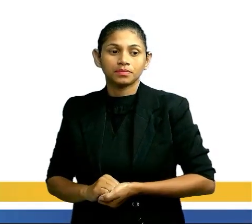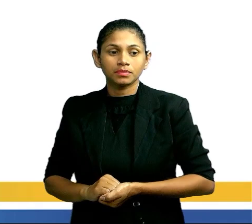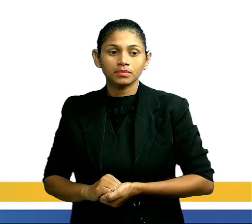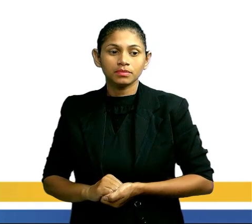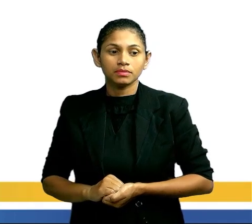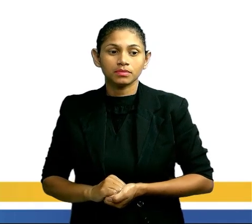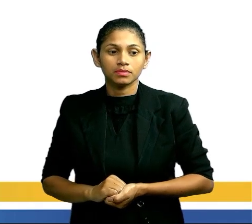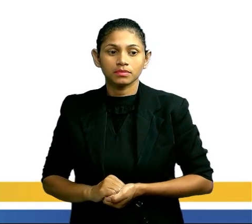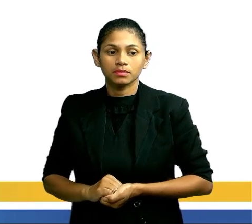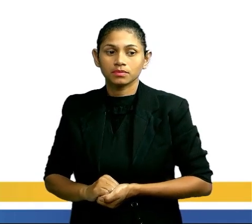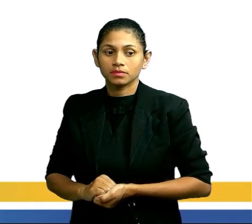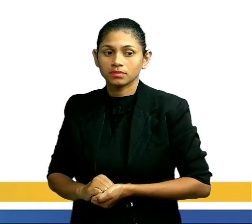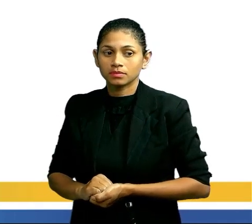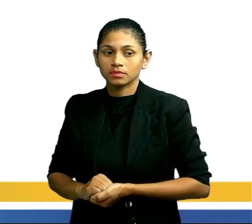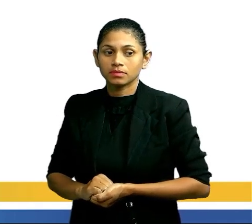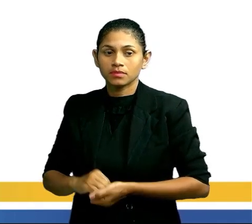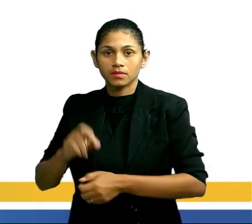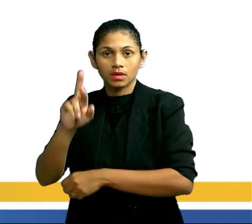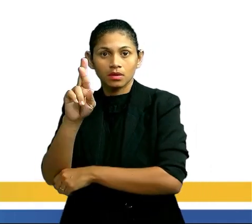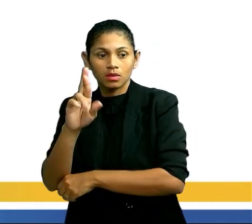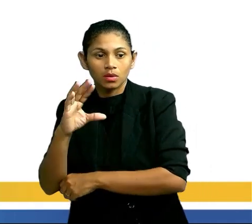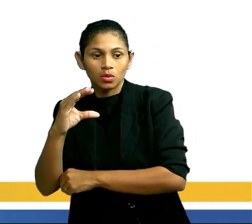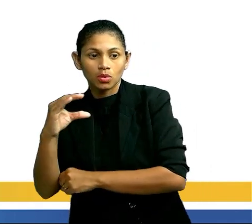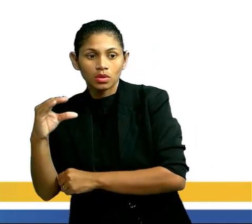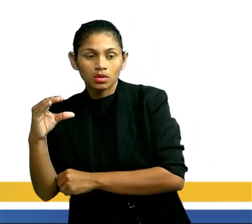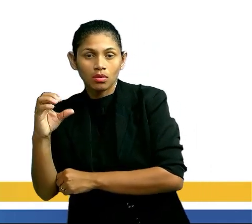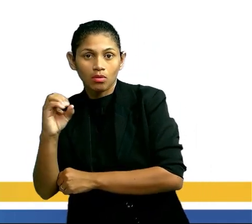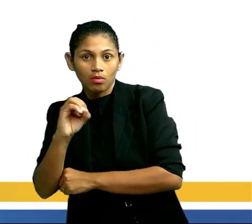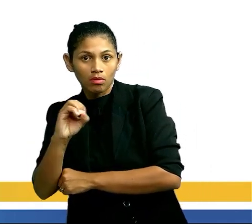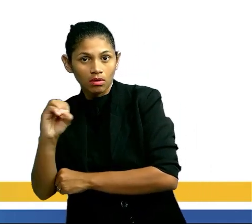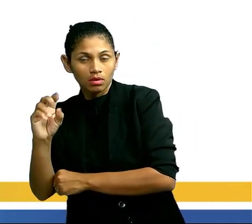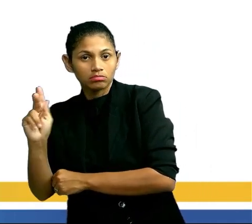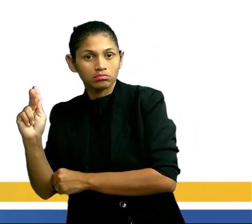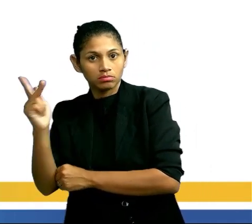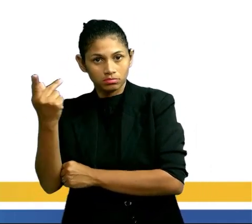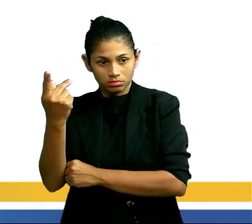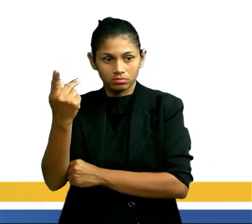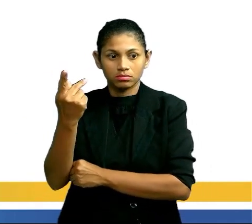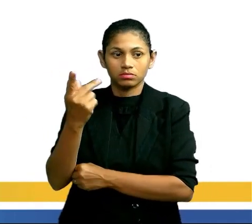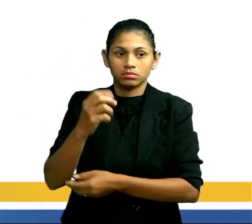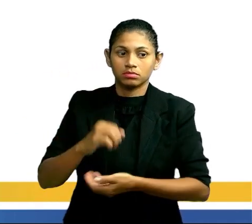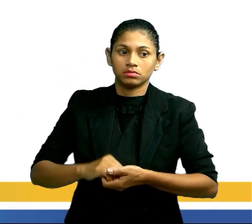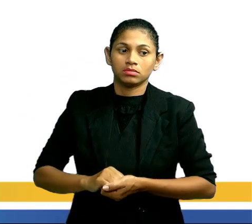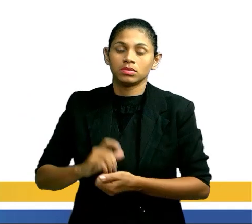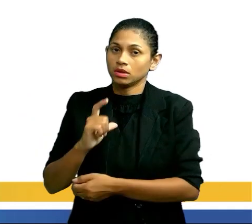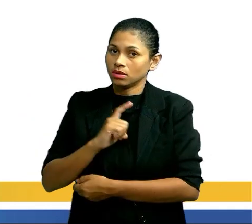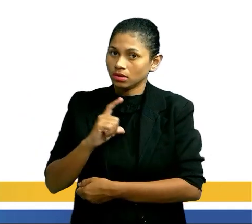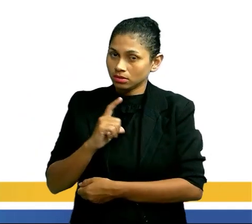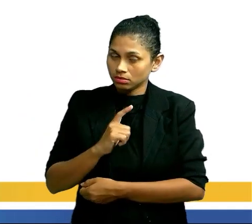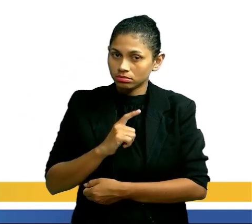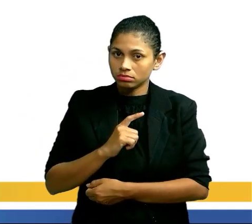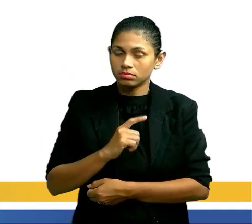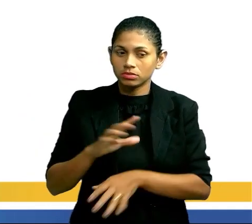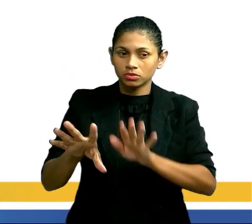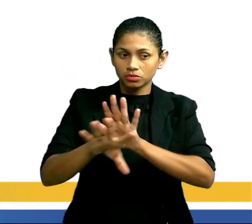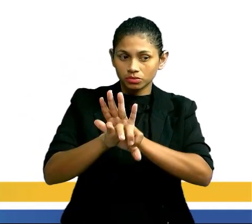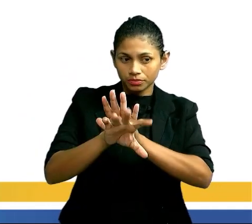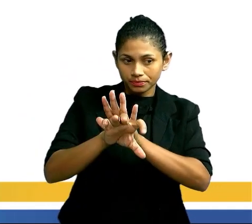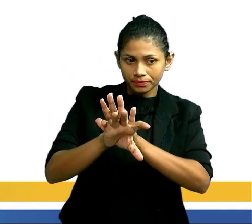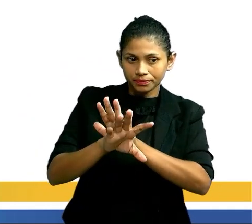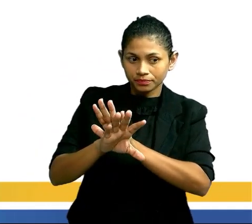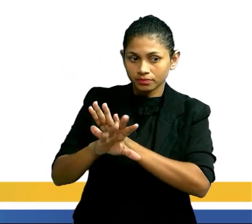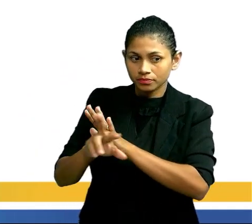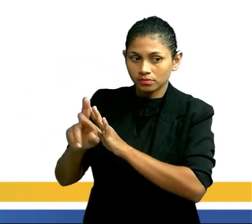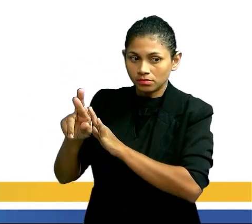é uma carboxila? Uma carbonila ligado a uma hidroxila, tá bom? E aí nós temos um ácido carboxílico.